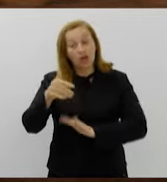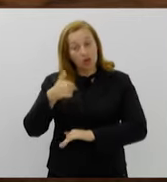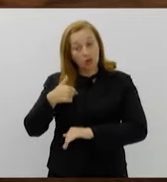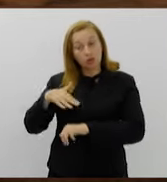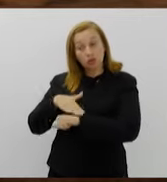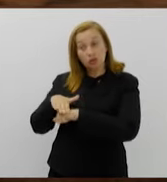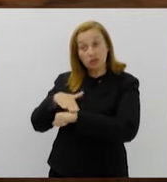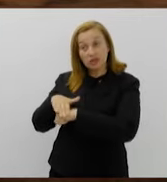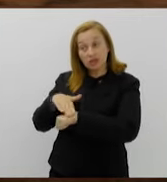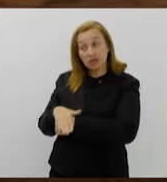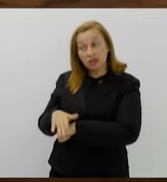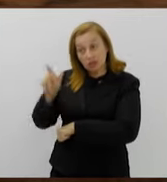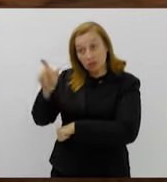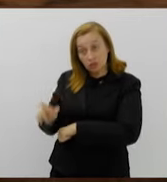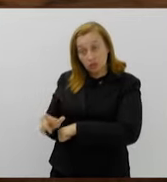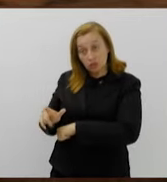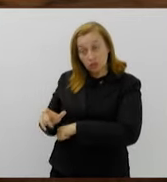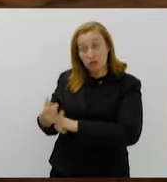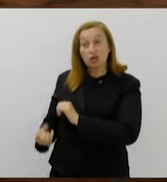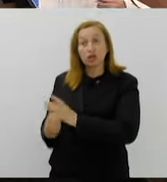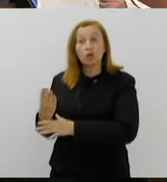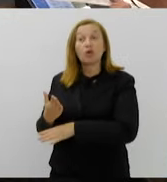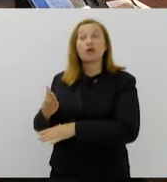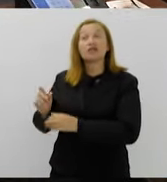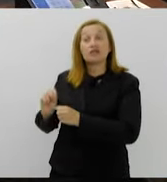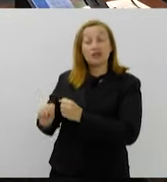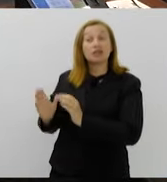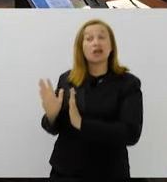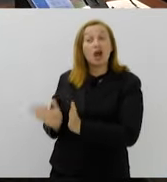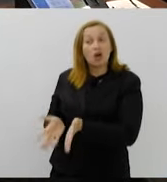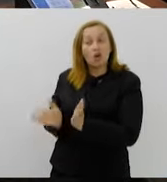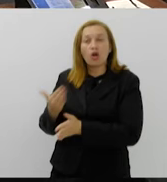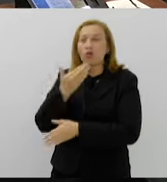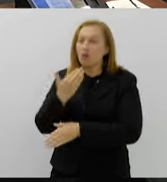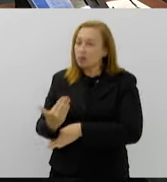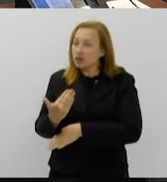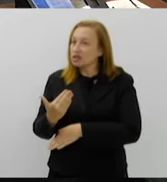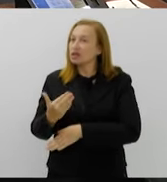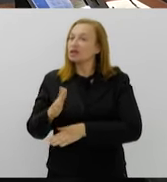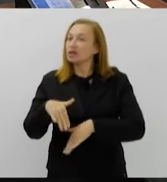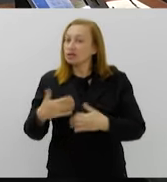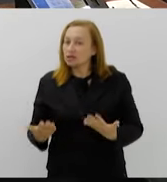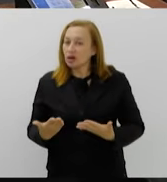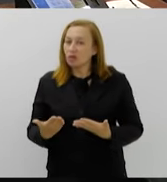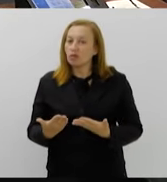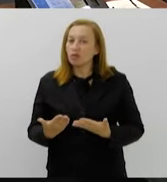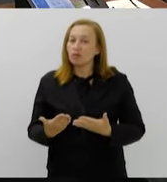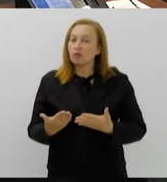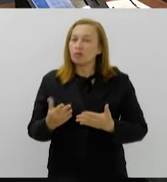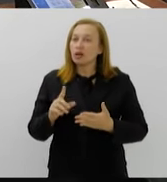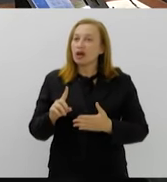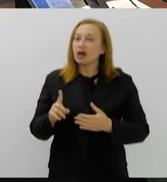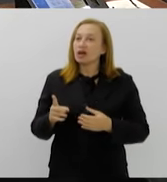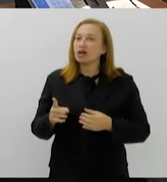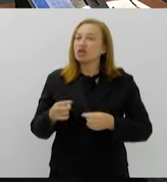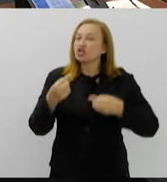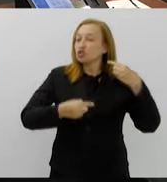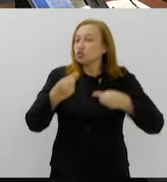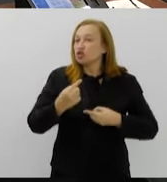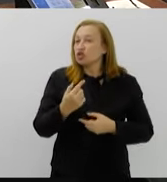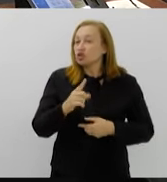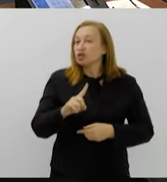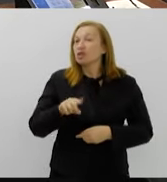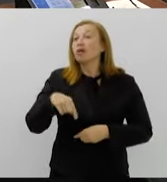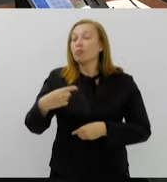com autor tá fazendo agora eu vou eu vou suspender Então esse PL volto daqui a pouco pode ser pode ser